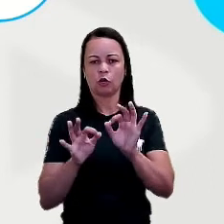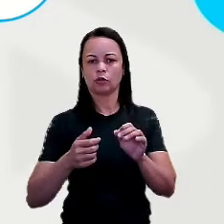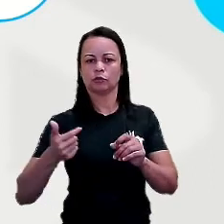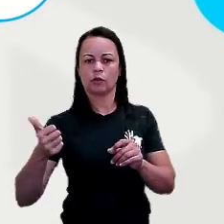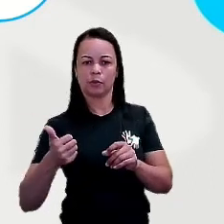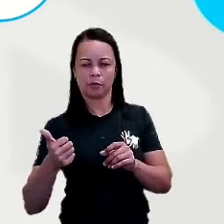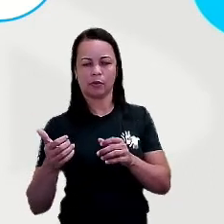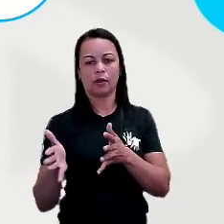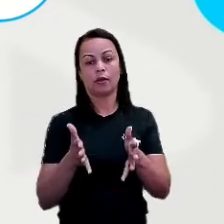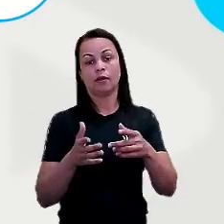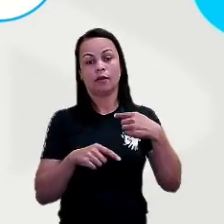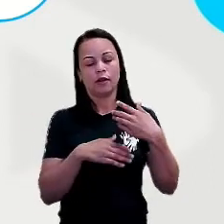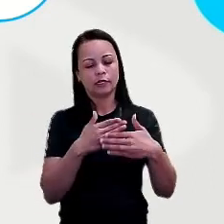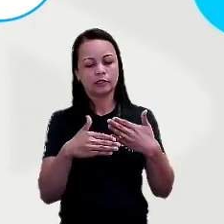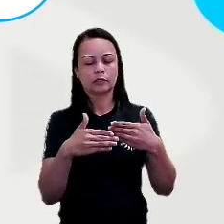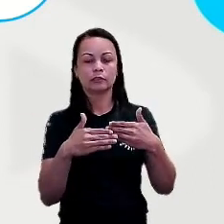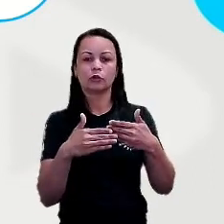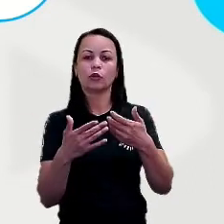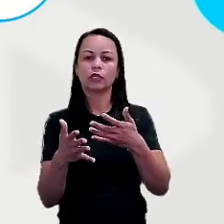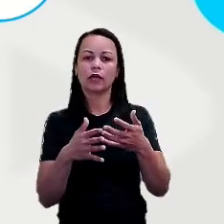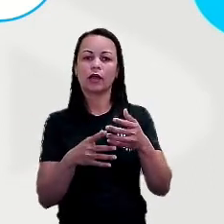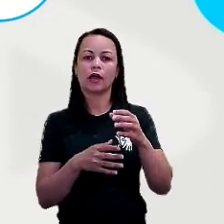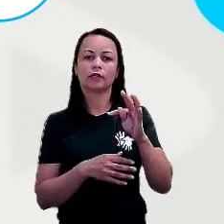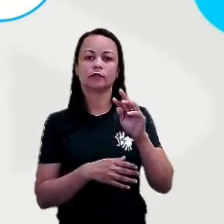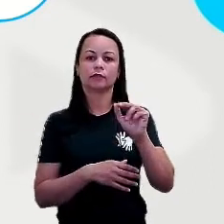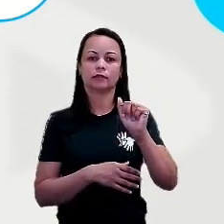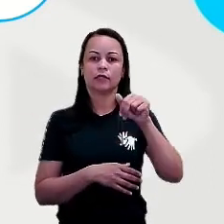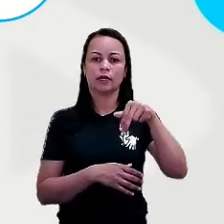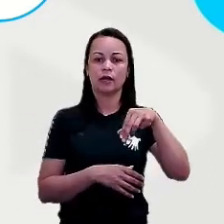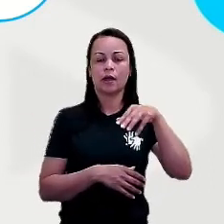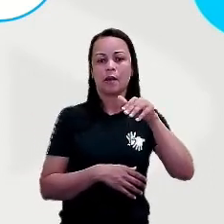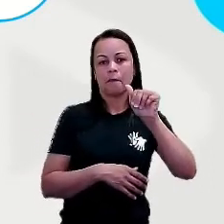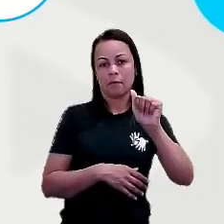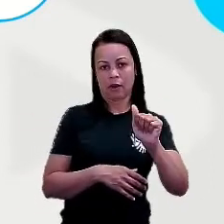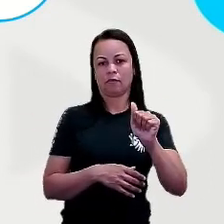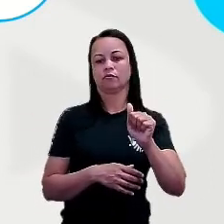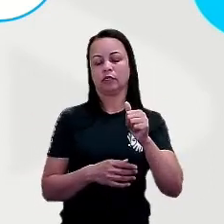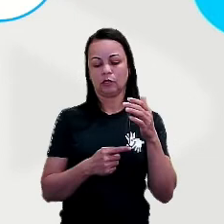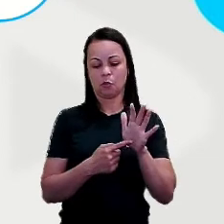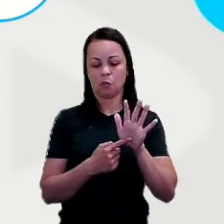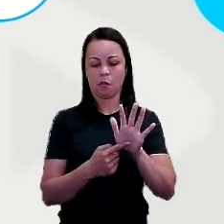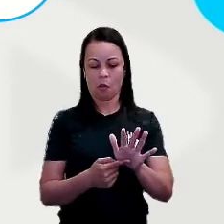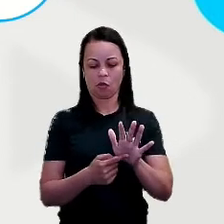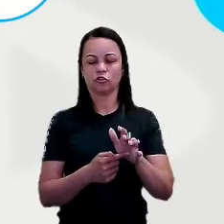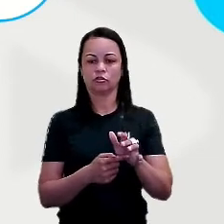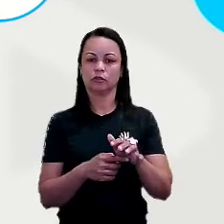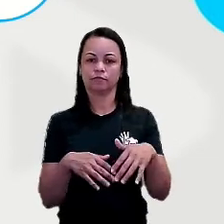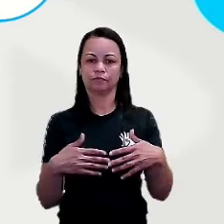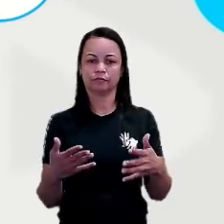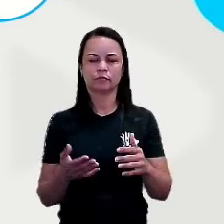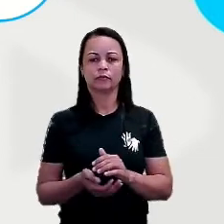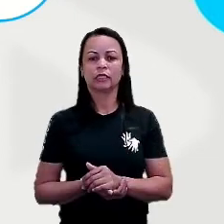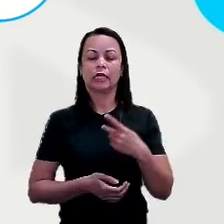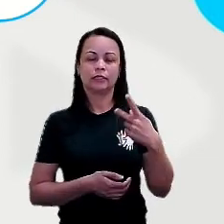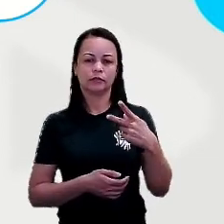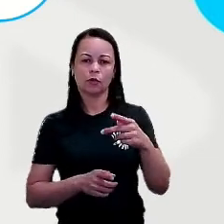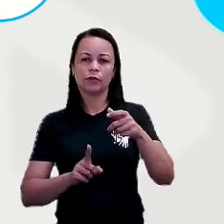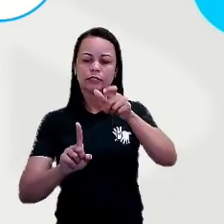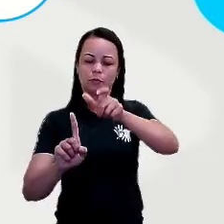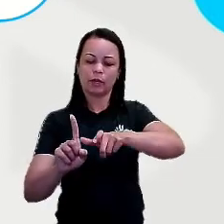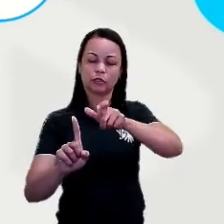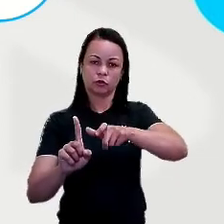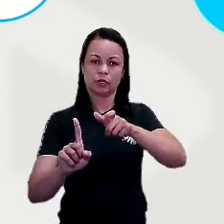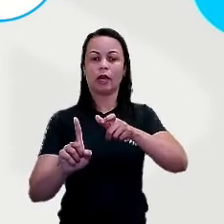suporte da trama em si. Então, um conto ali ele pode ter diversos personagens, porém tem um que se destaca, né? E a gente chama esse personagem